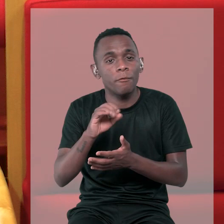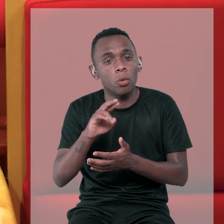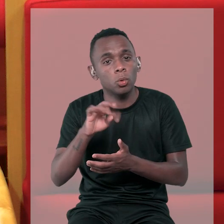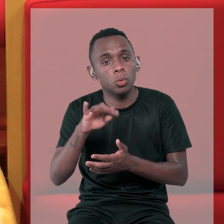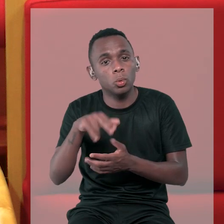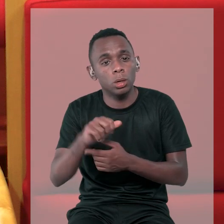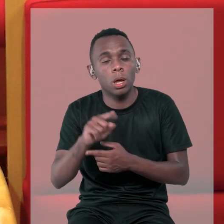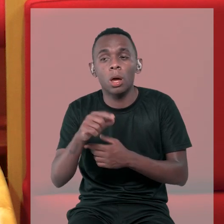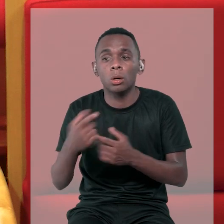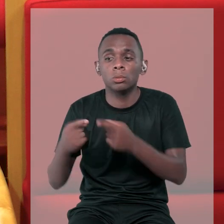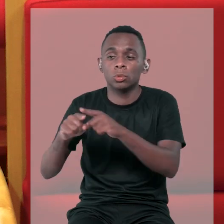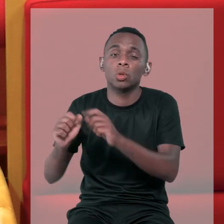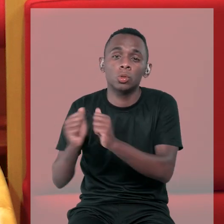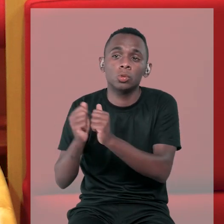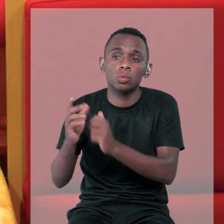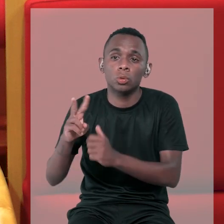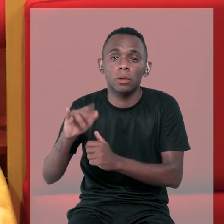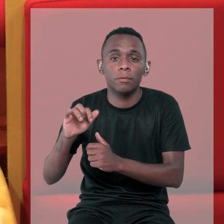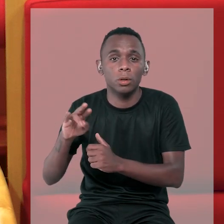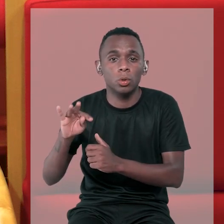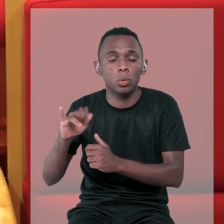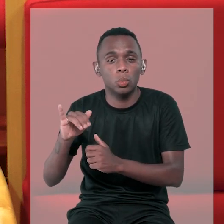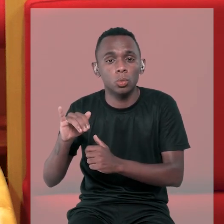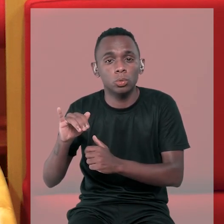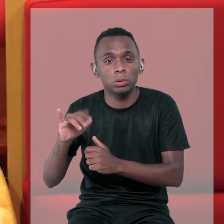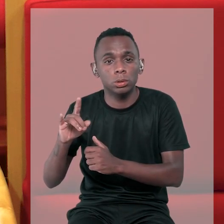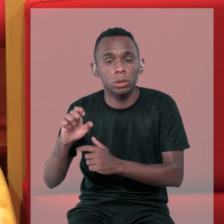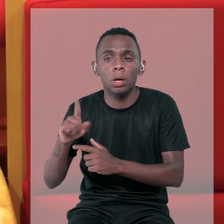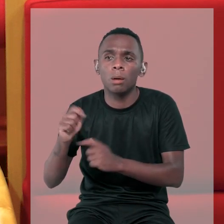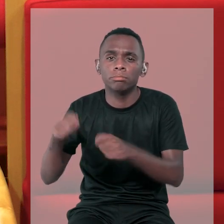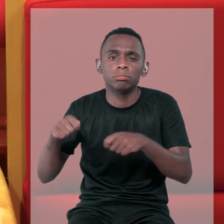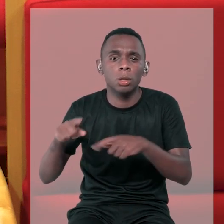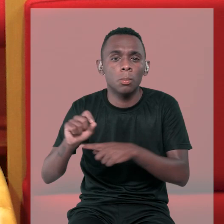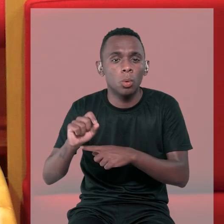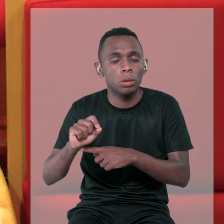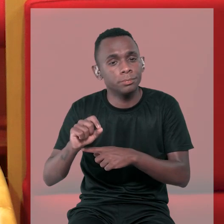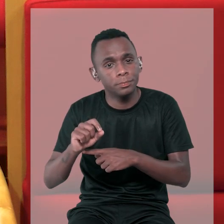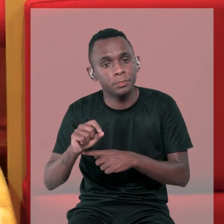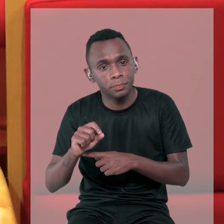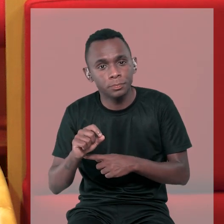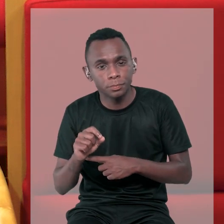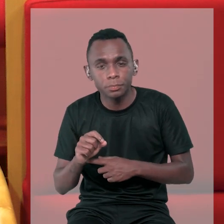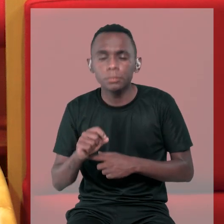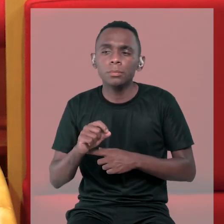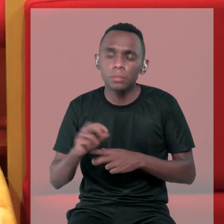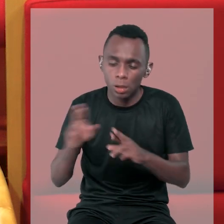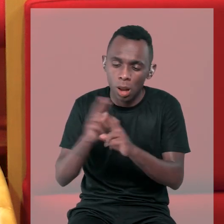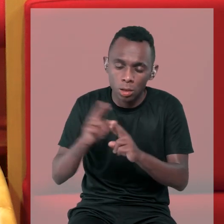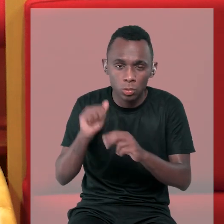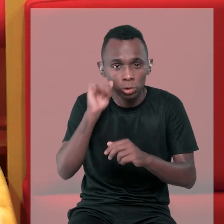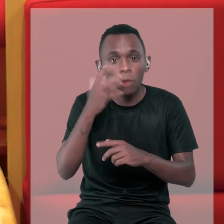virtude como uma capacidade de lidar justamente com essas contingências.